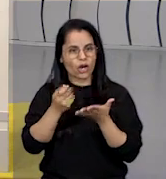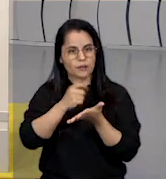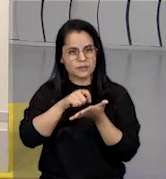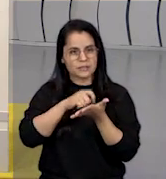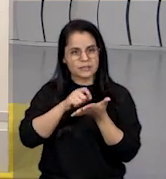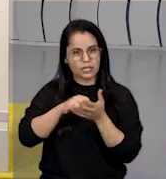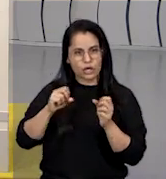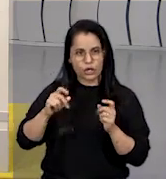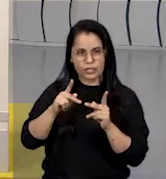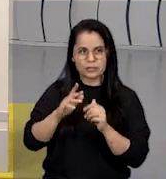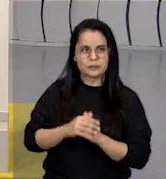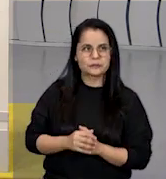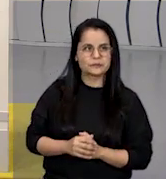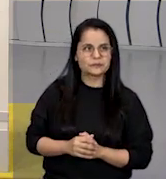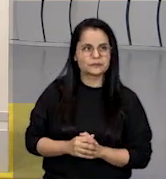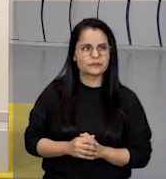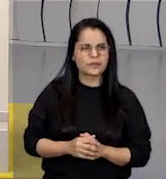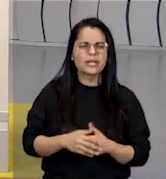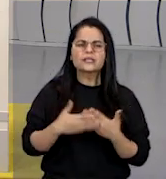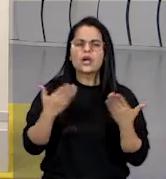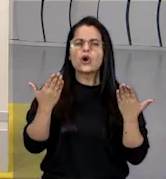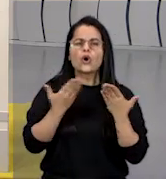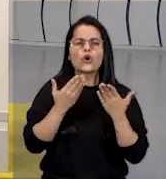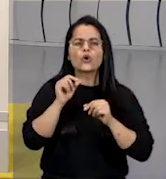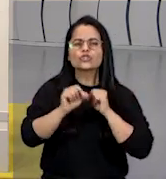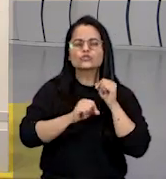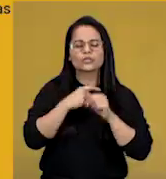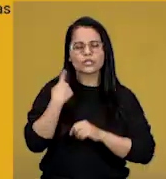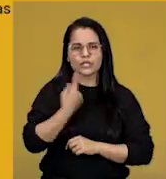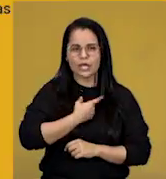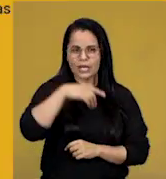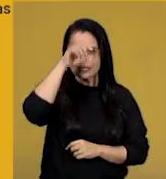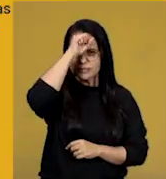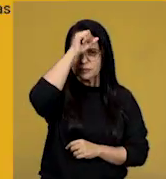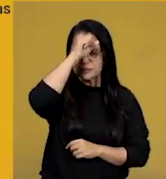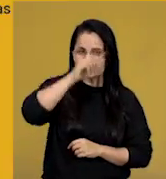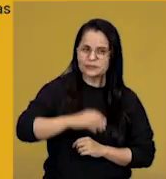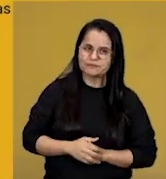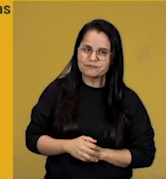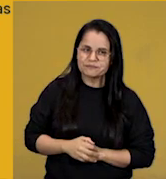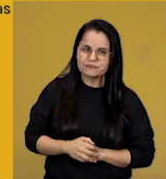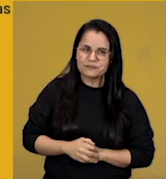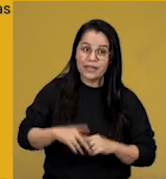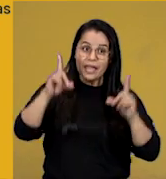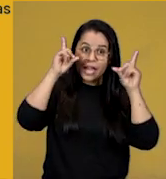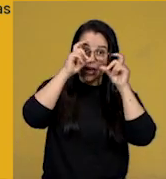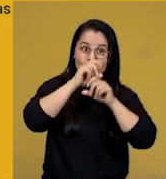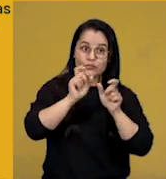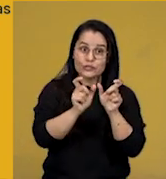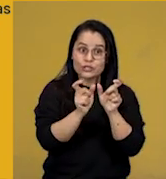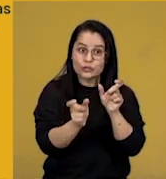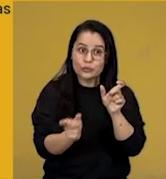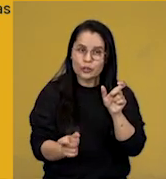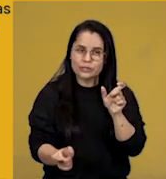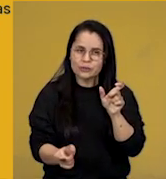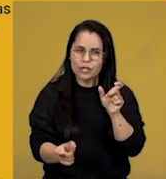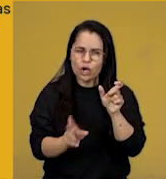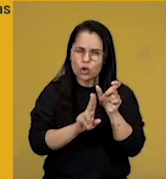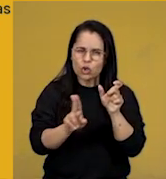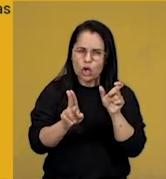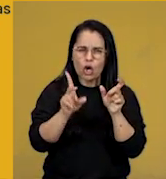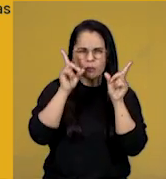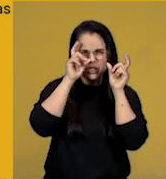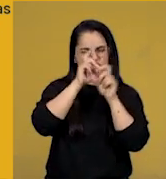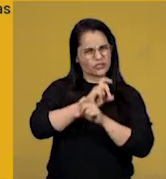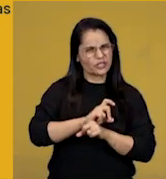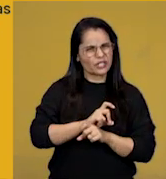escrita, certo? Então, o que nós aprendemos hoje? É difícil polissemia? O nome é difícil. Eu,